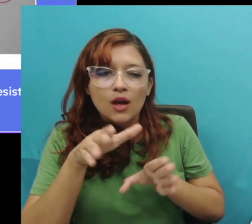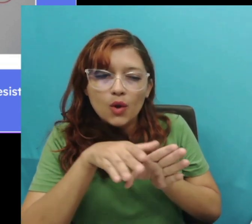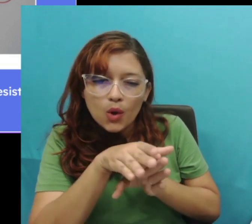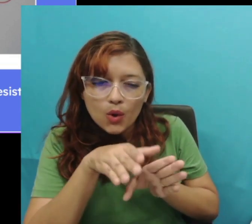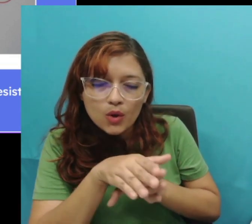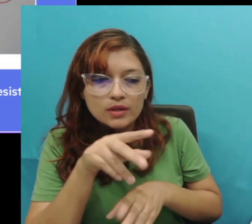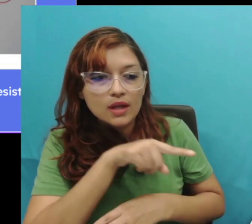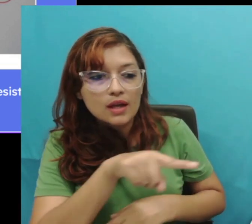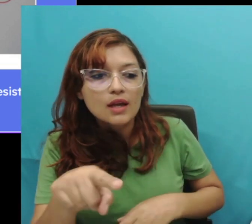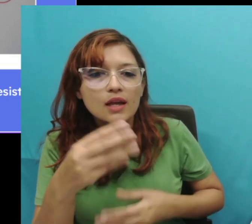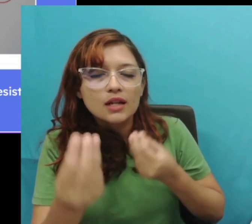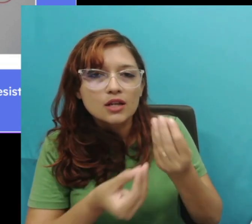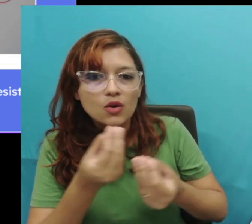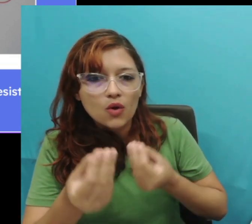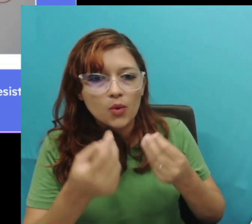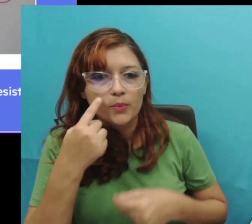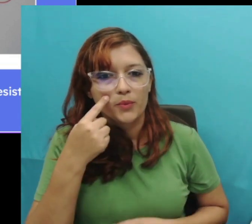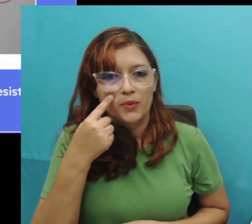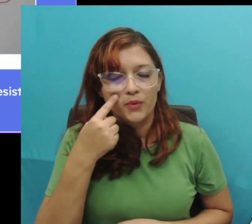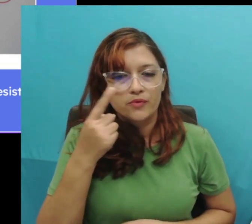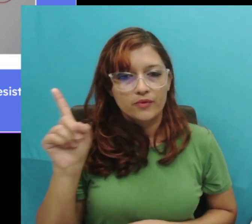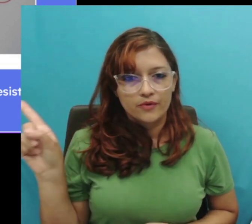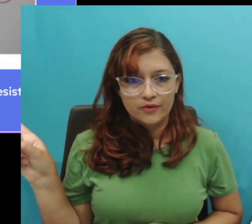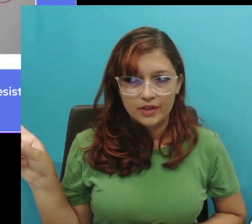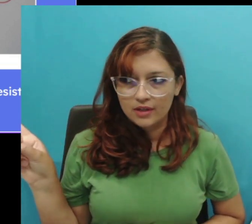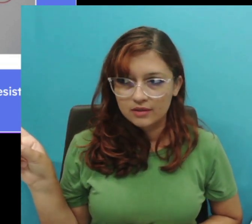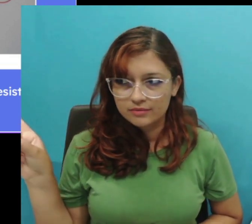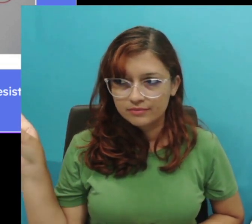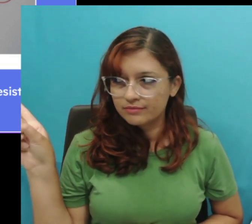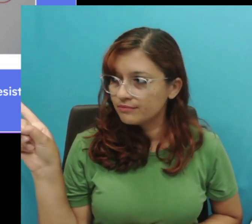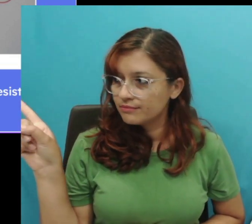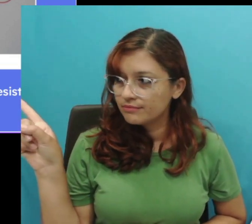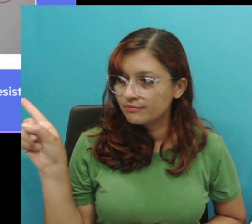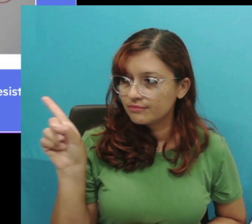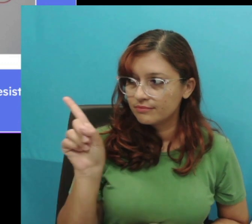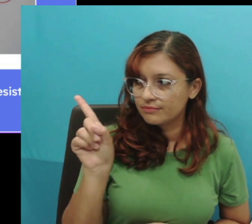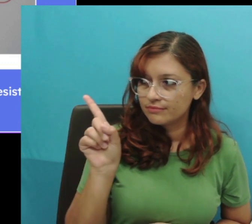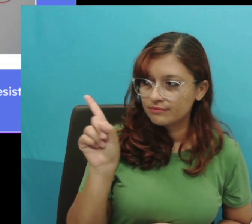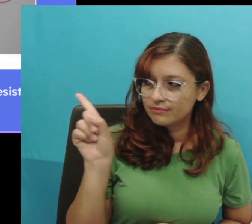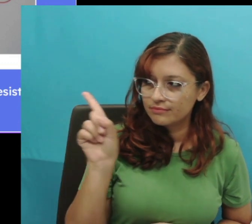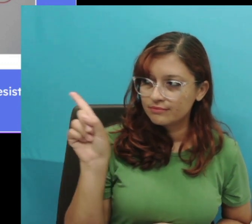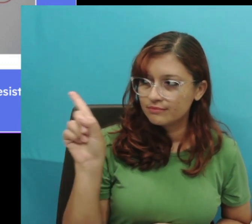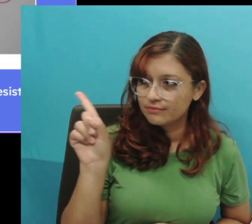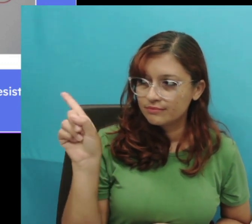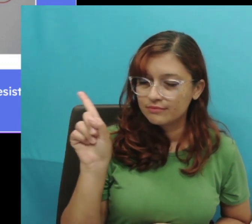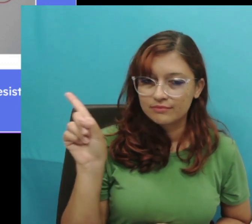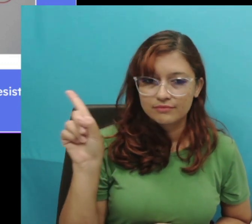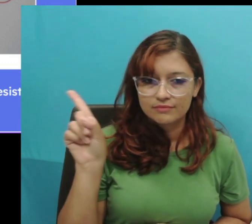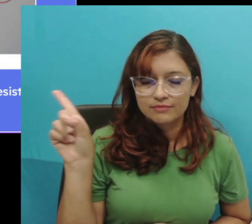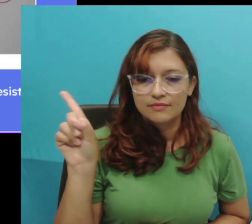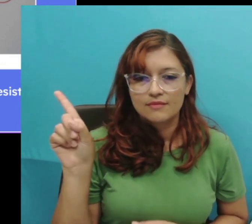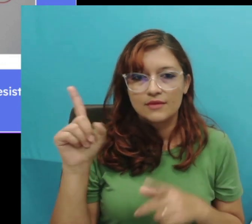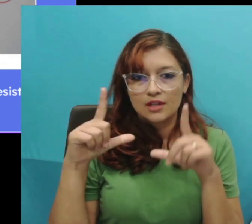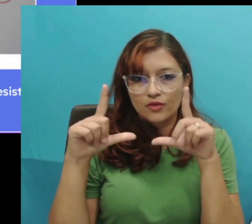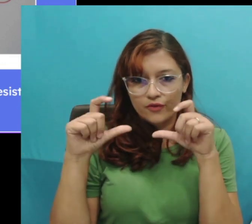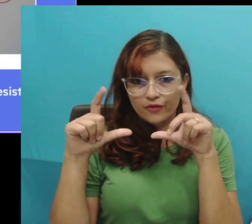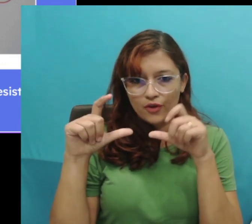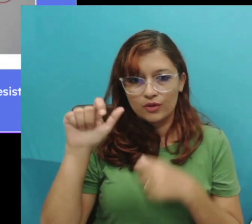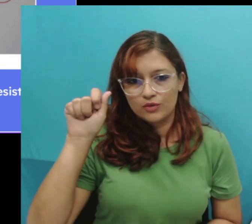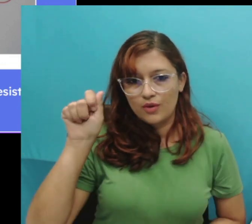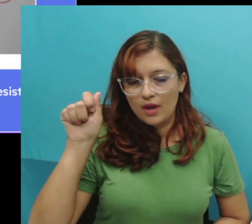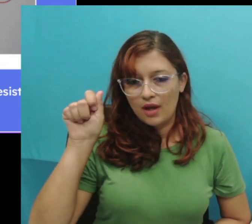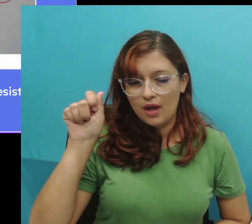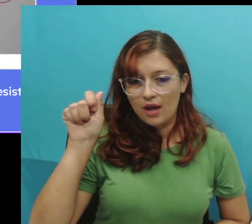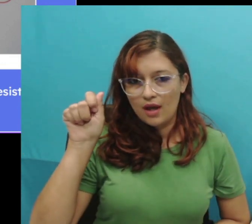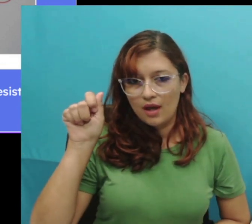Com a orientação do professor, eles montaram, conforme vocês podem observar aí na figura 1A.